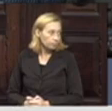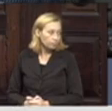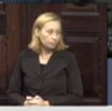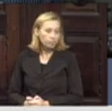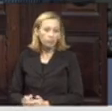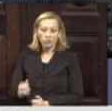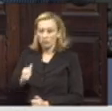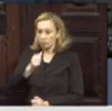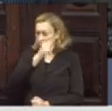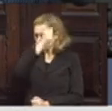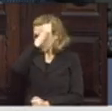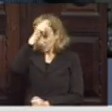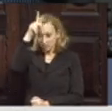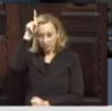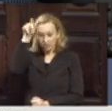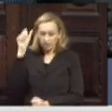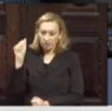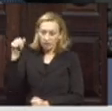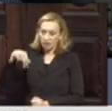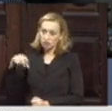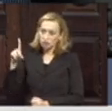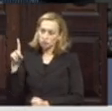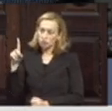deputado Zaqueu Teixeira.